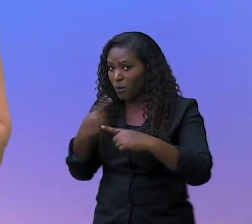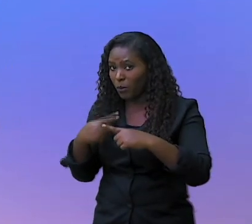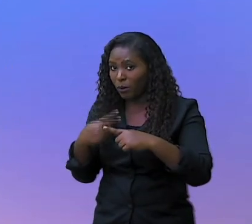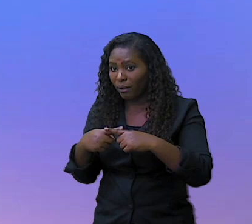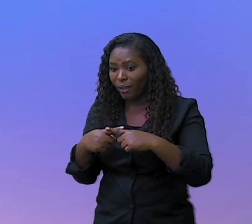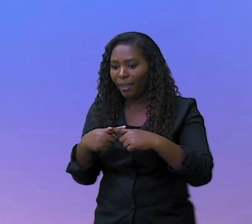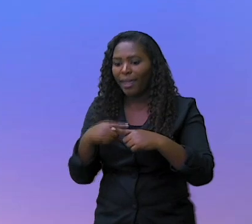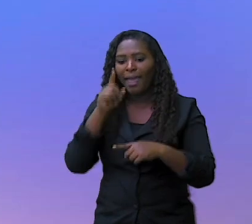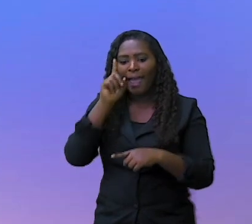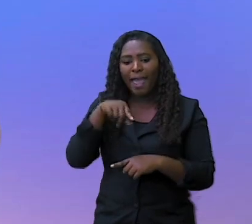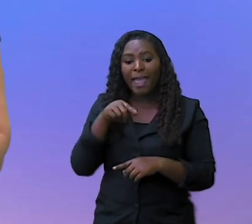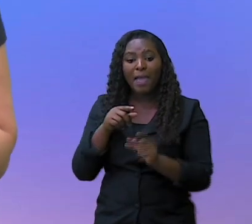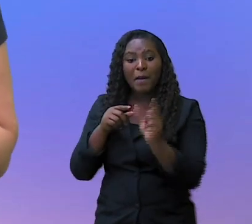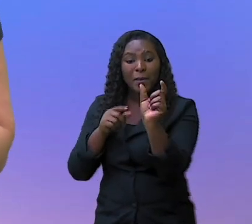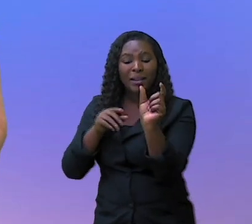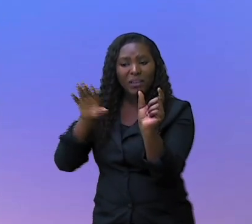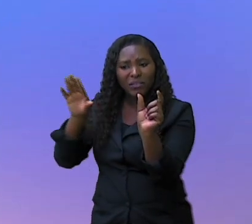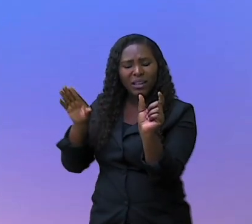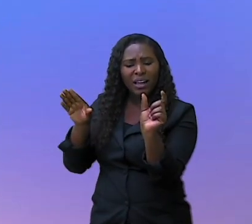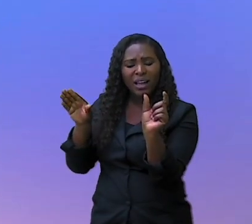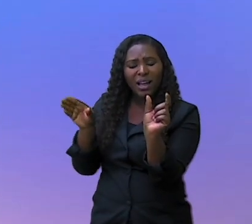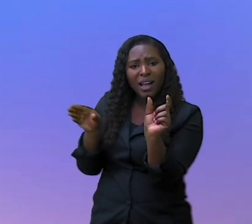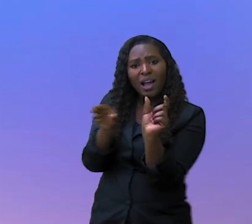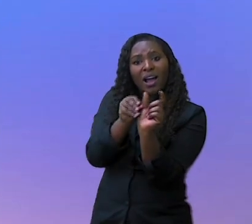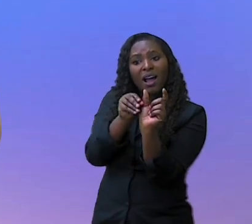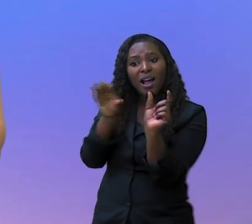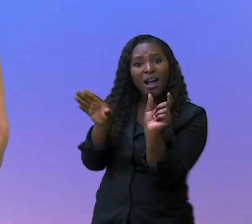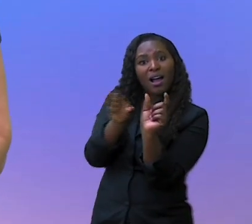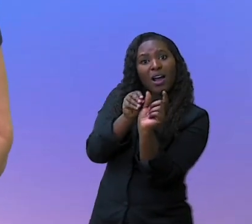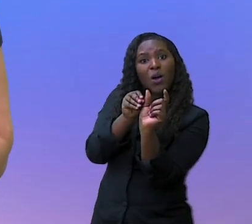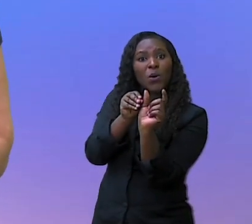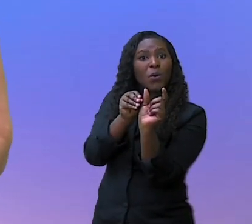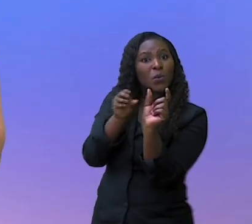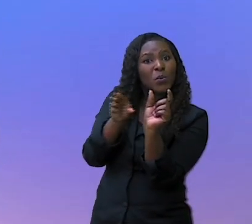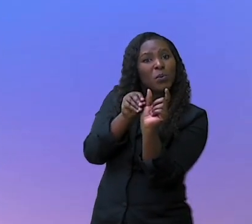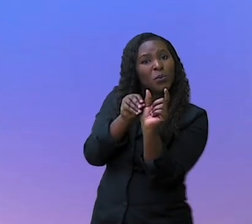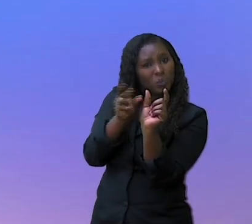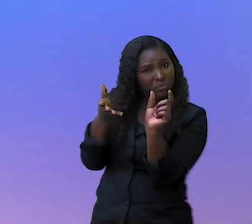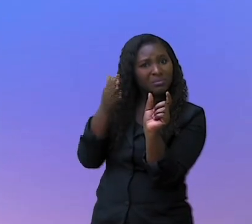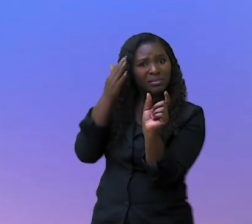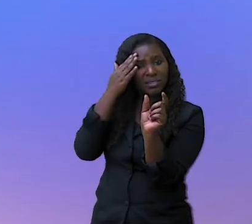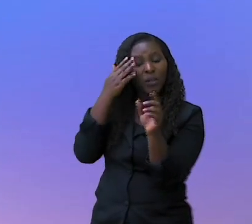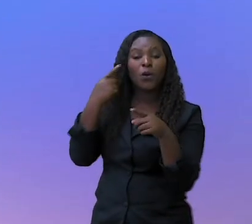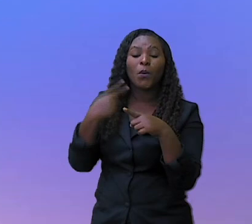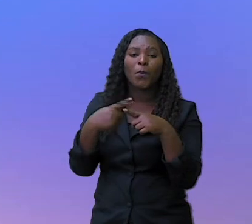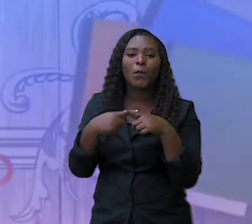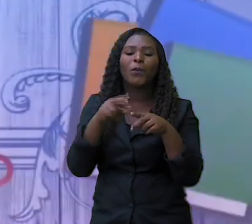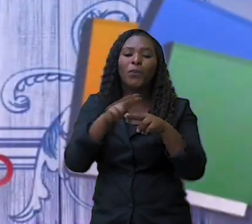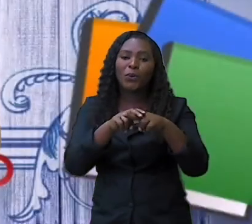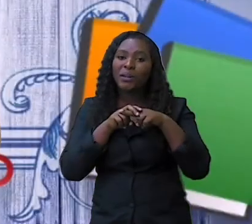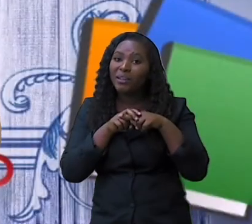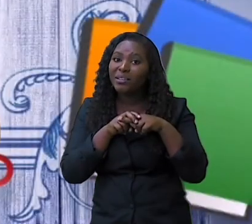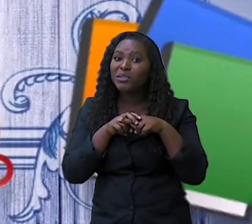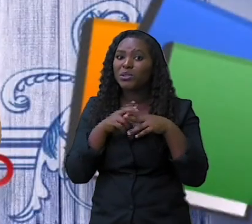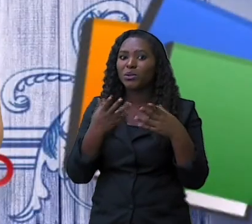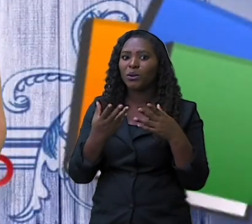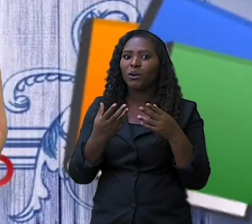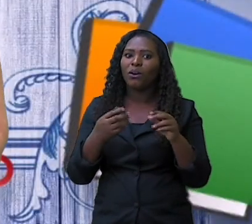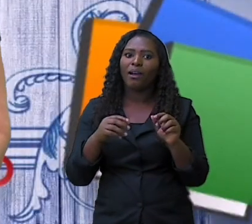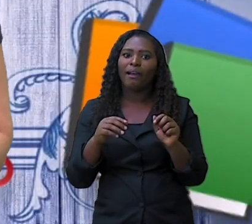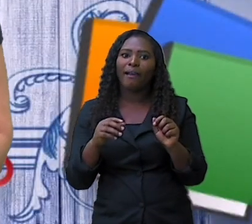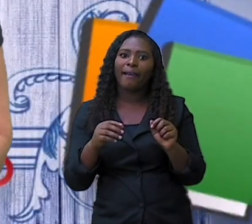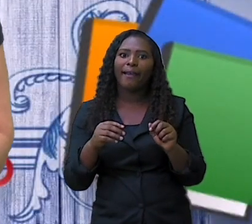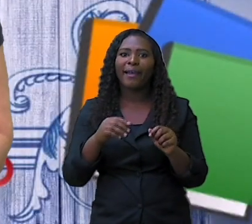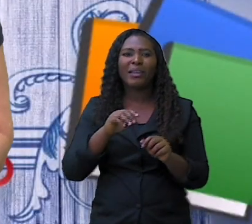possível considerar que os adjuntos adnominais correspondam a um tipo de classe gramatical da língua. Isso mesmo, são várias